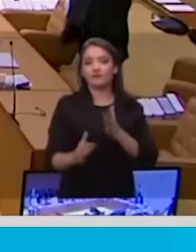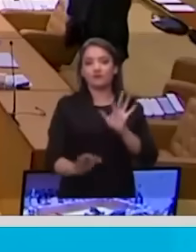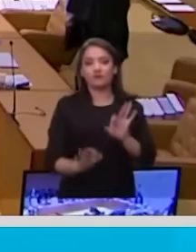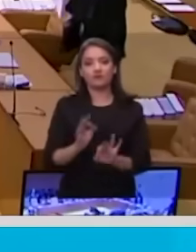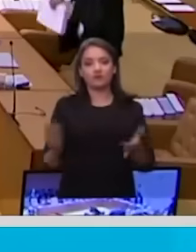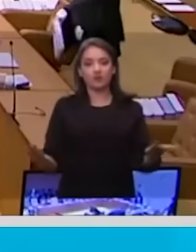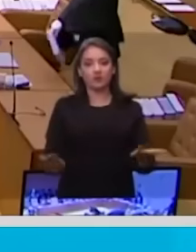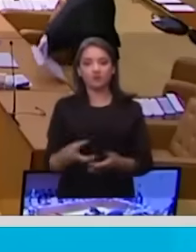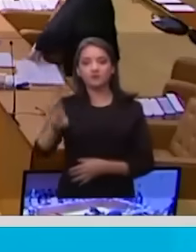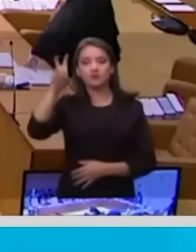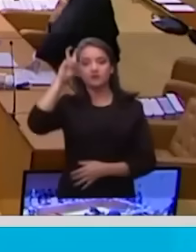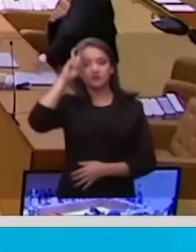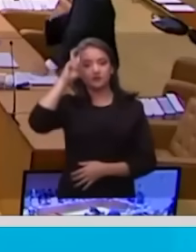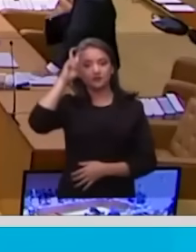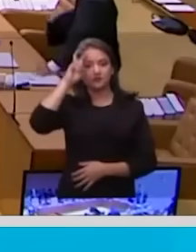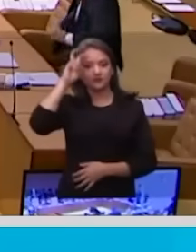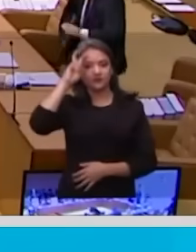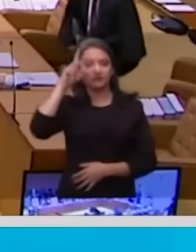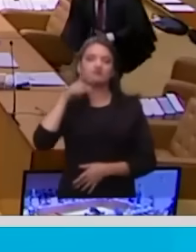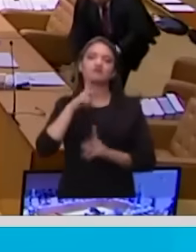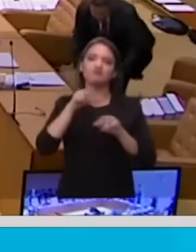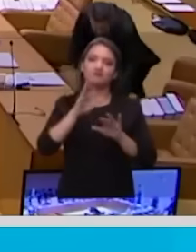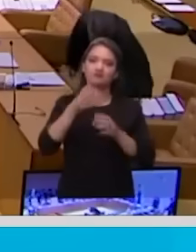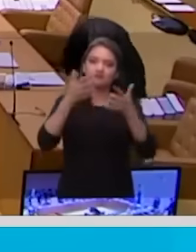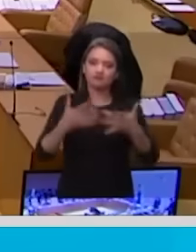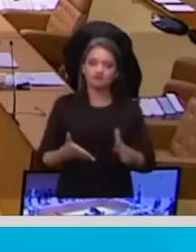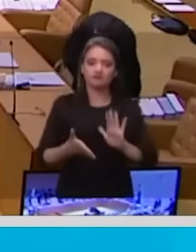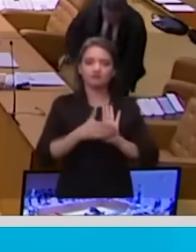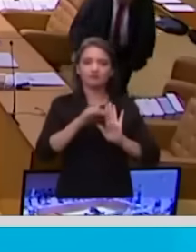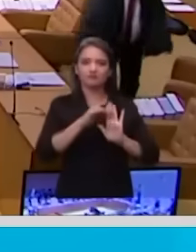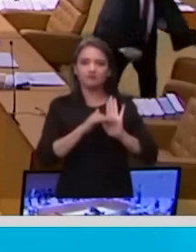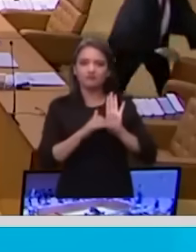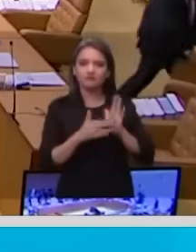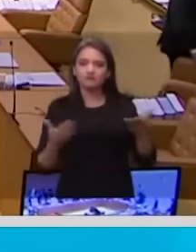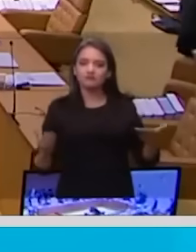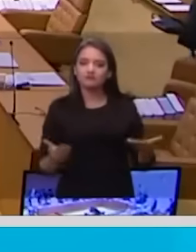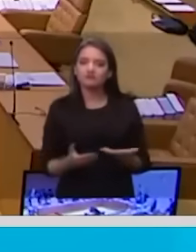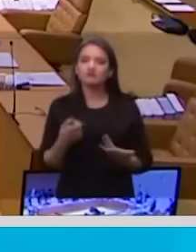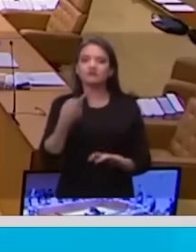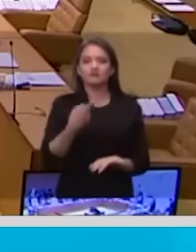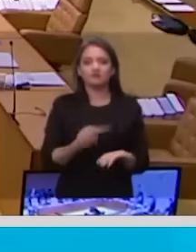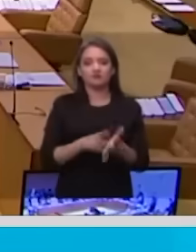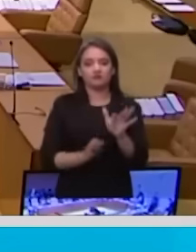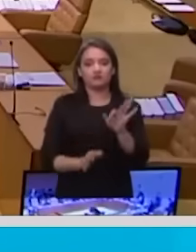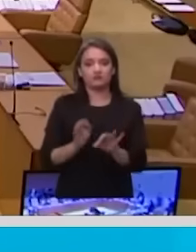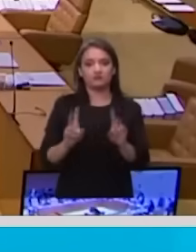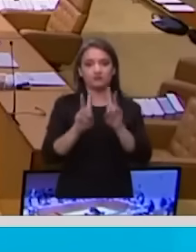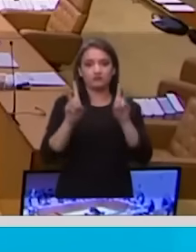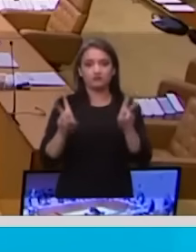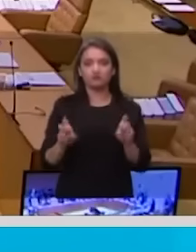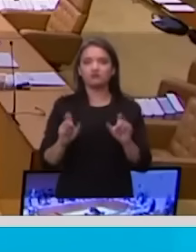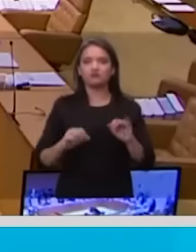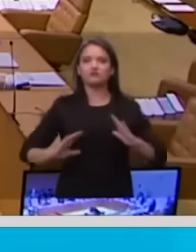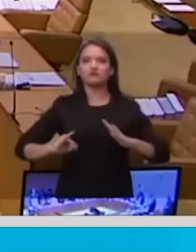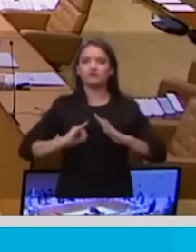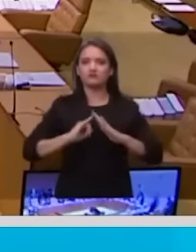de aliados do governo quanto da oposição, para tentar entender o número de votos. Ontem à noite foi aprovado com cerca de 48